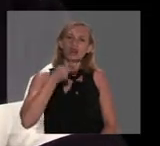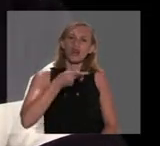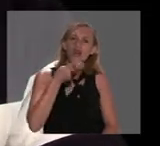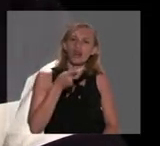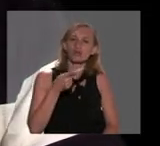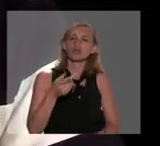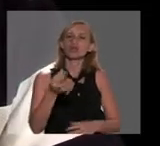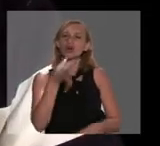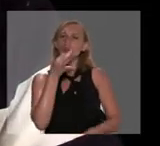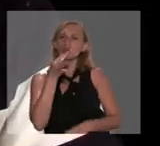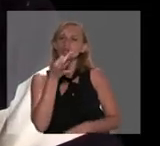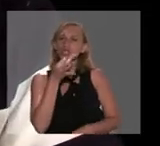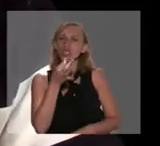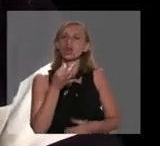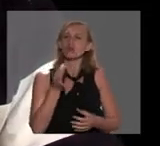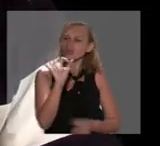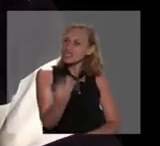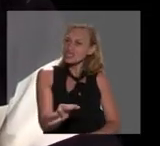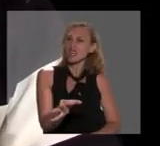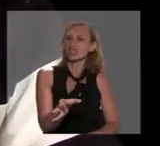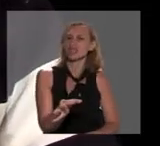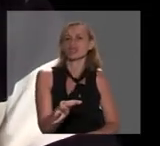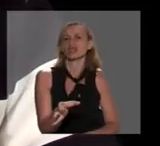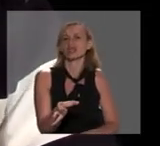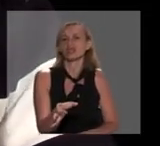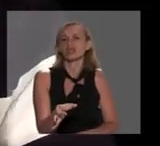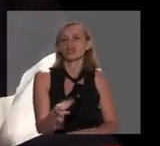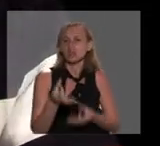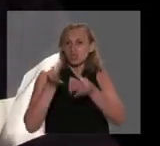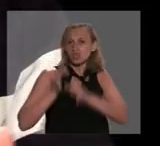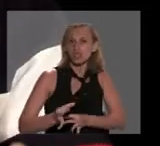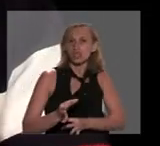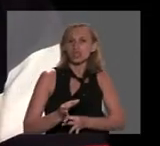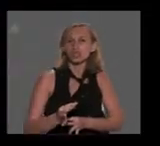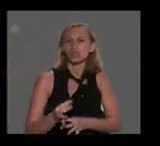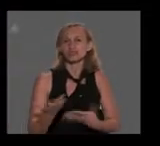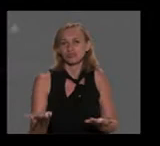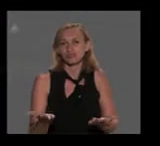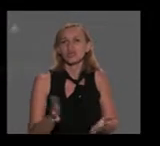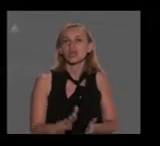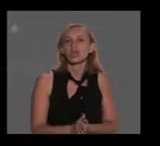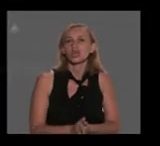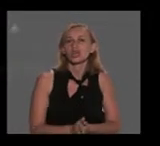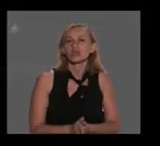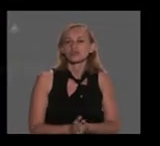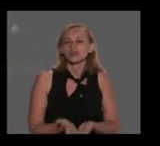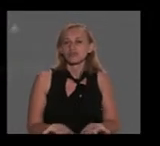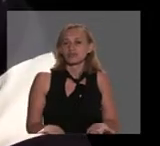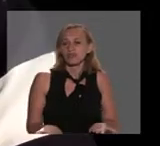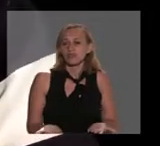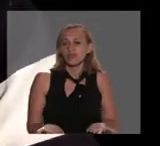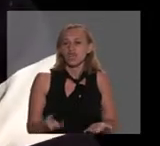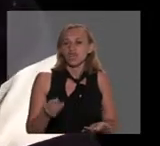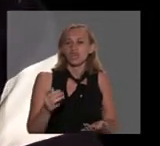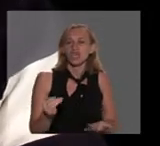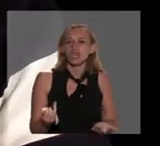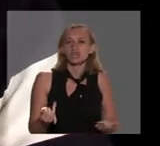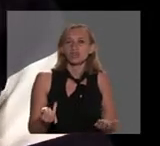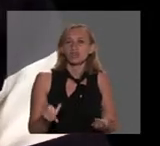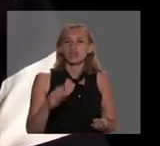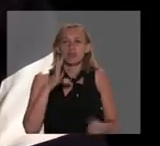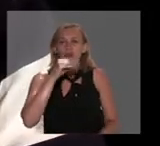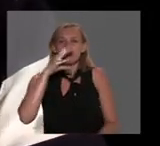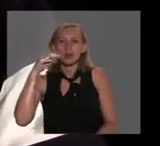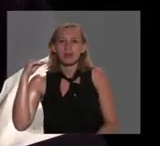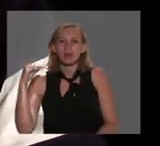pautar diretamente o que a gente está falando e fazer um embate de forma concisa e honesta. Né? E aí eles falam mimimi e vitimismo. Escrever